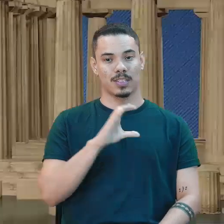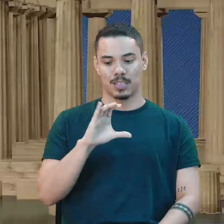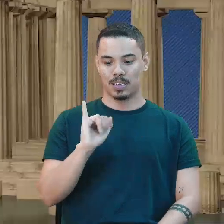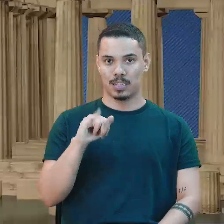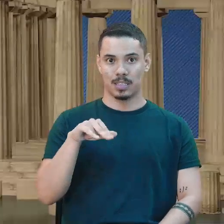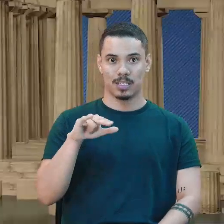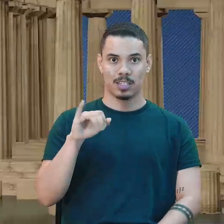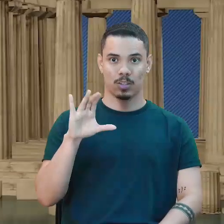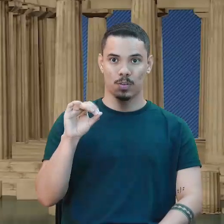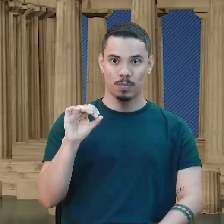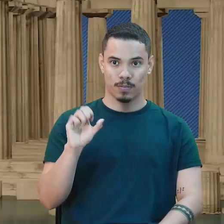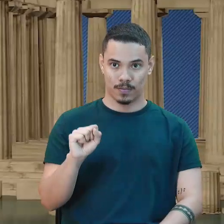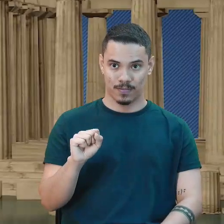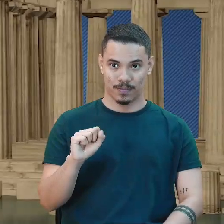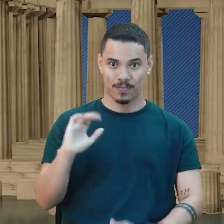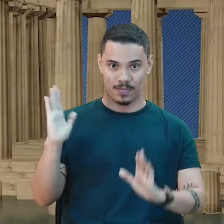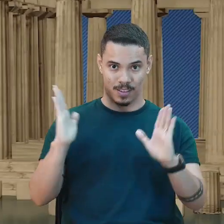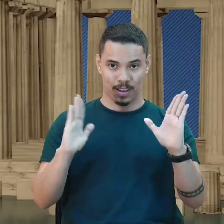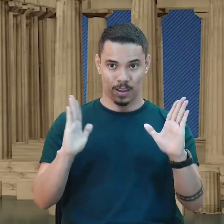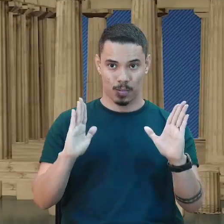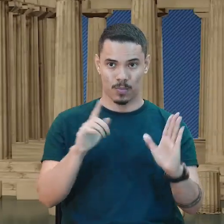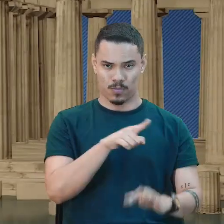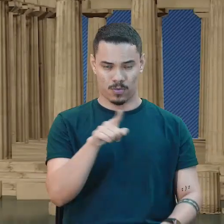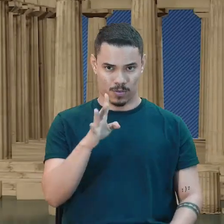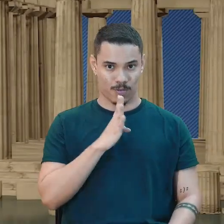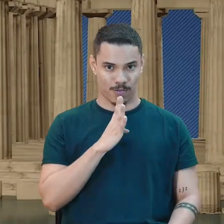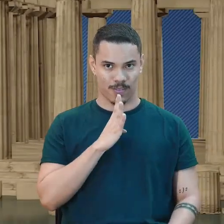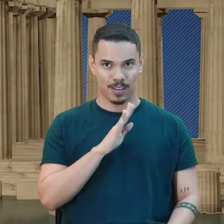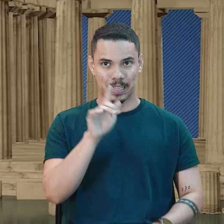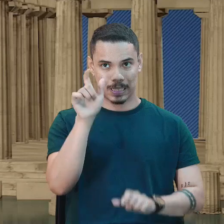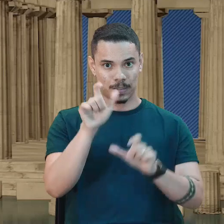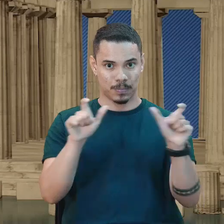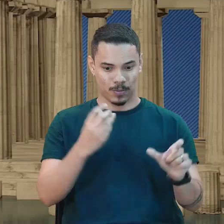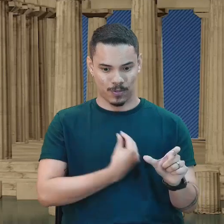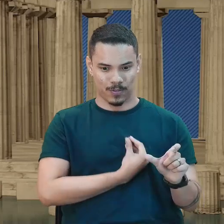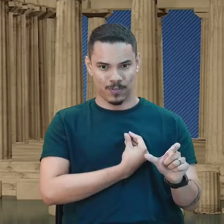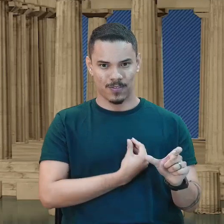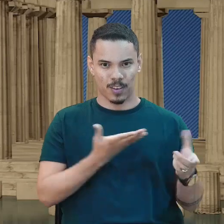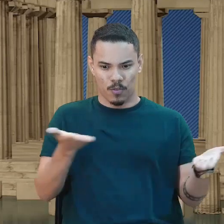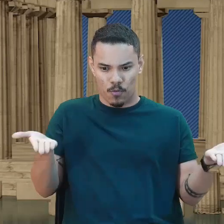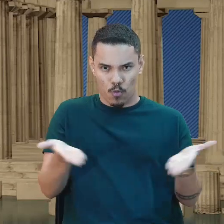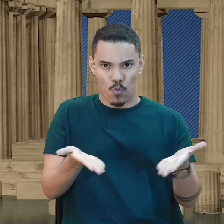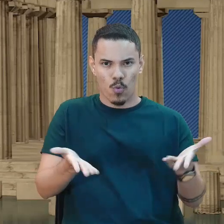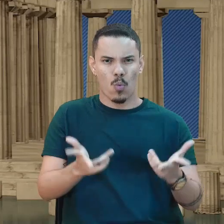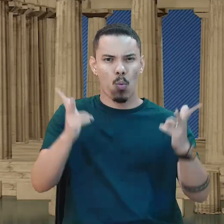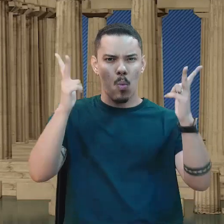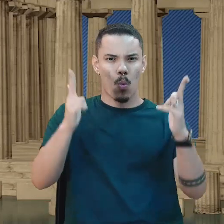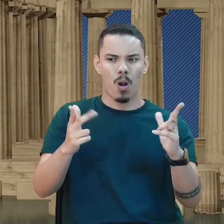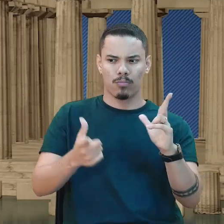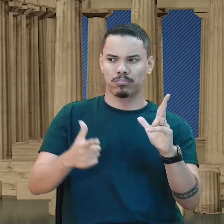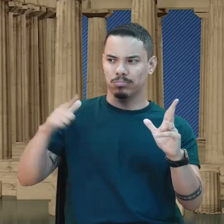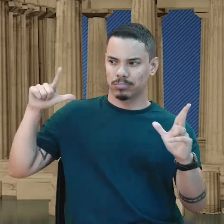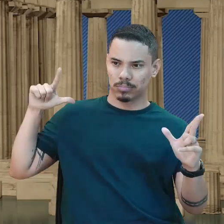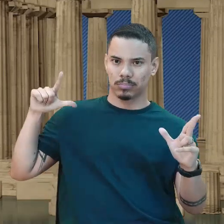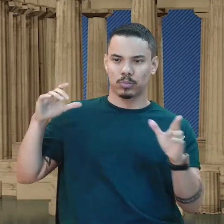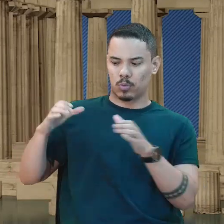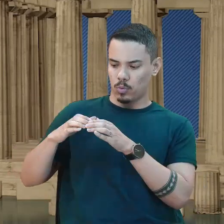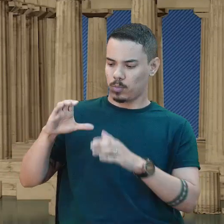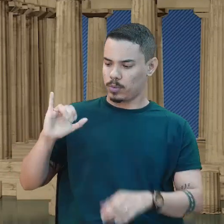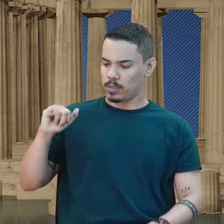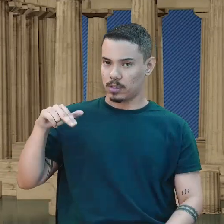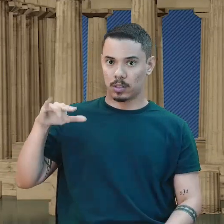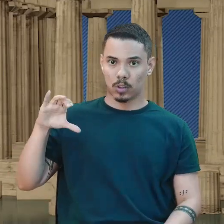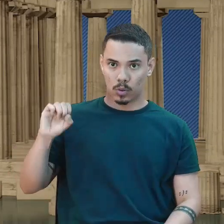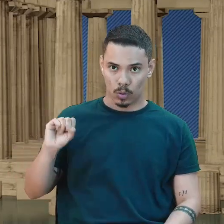época? Vocês conhecem alguém que possa viver hoje da mesma forma que eles? Vivendo a